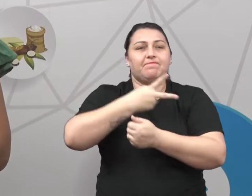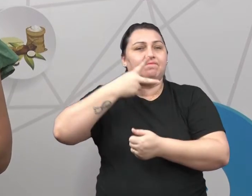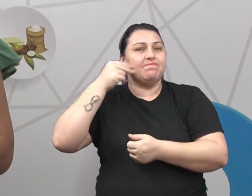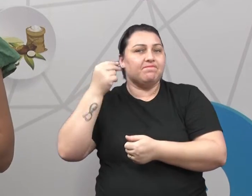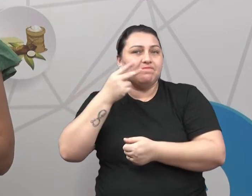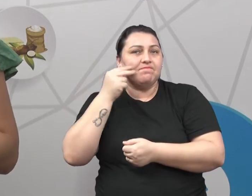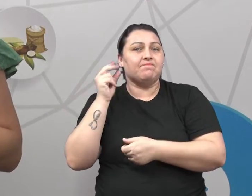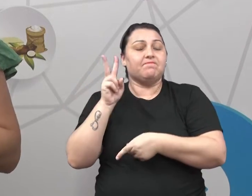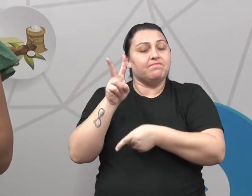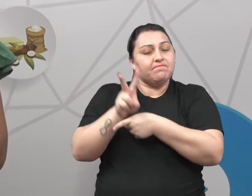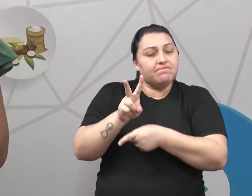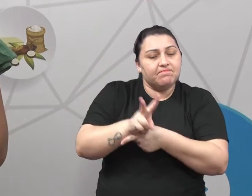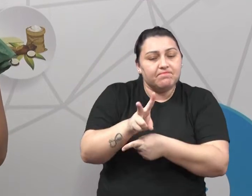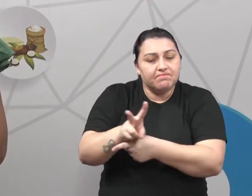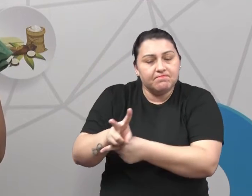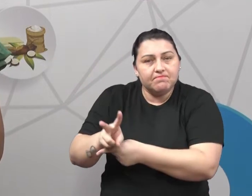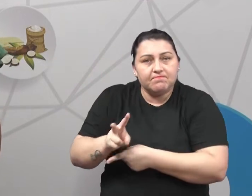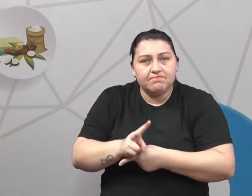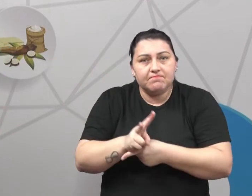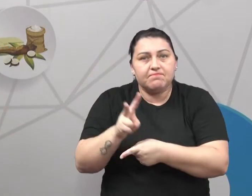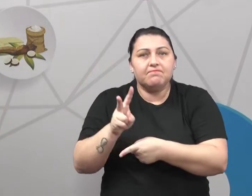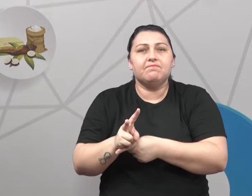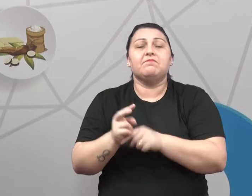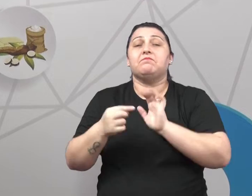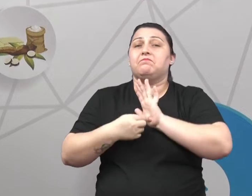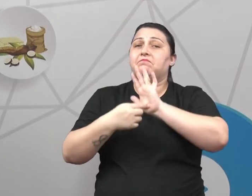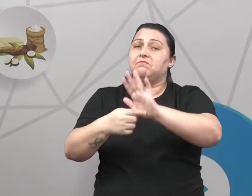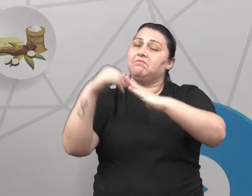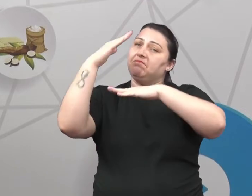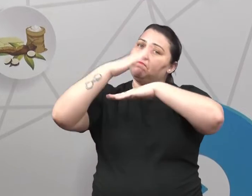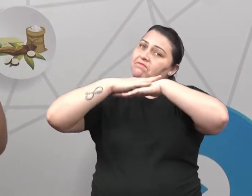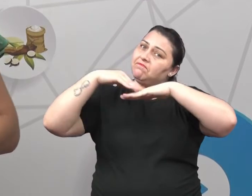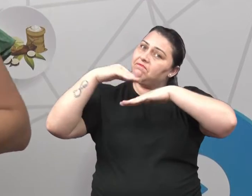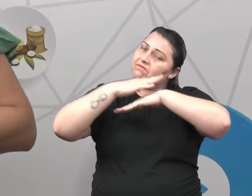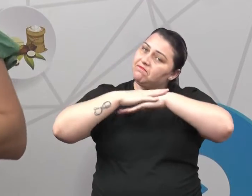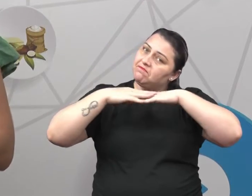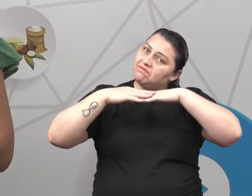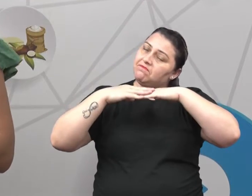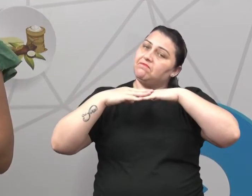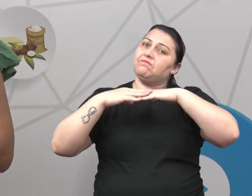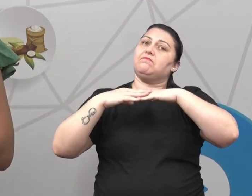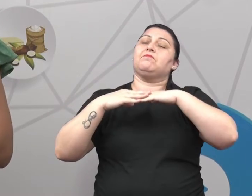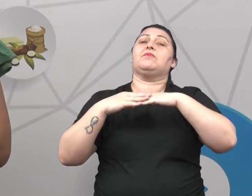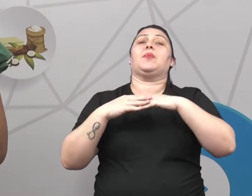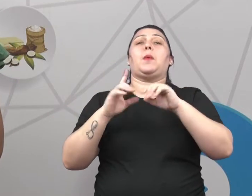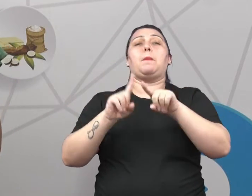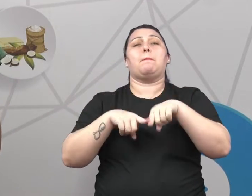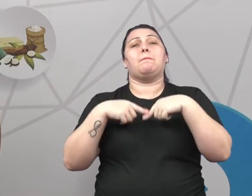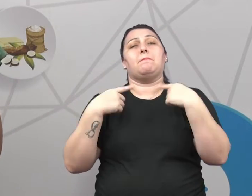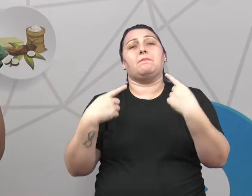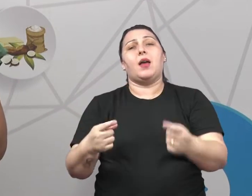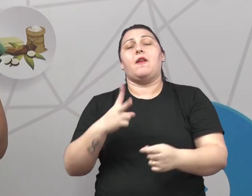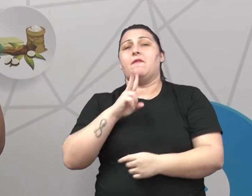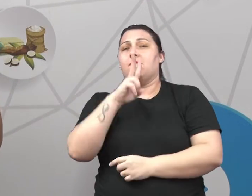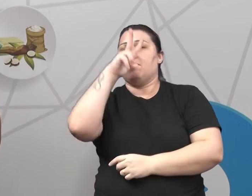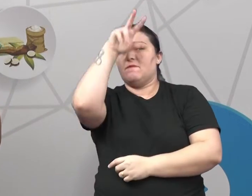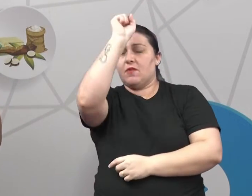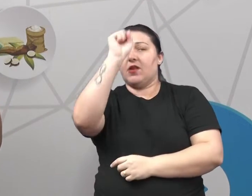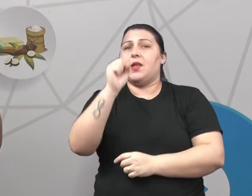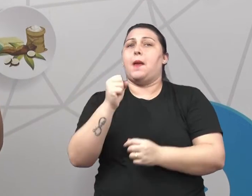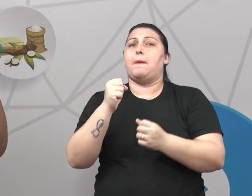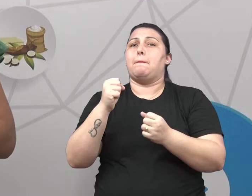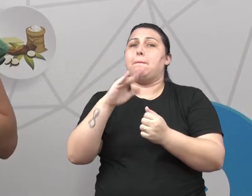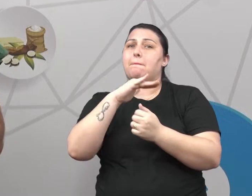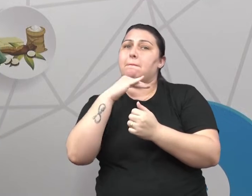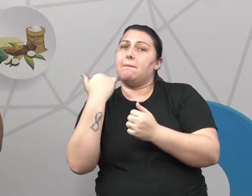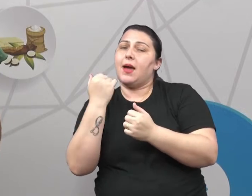de protegê-lo, né? De demonstrar o seu carinho, o seu afeto. Mas ela fez isso de uma maneira muito forte e acabou matando o